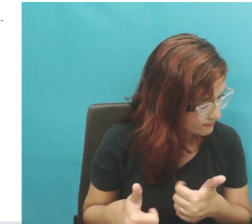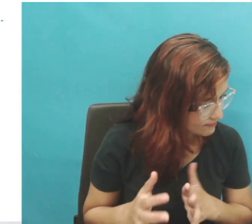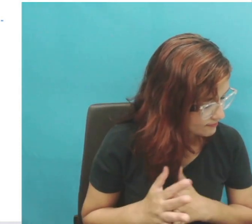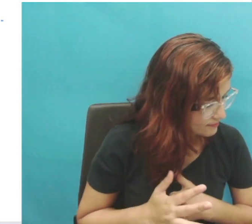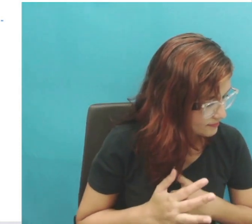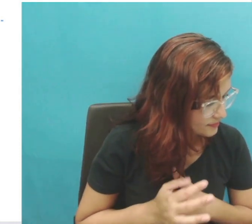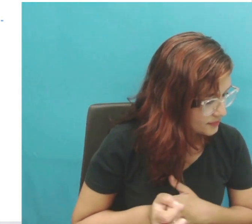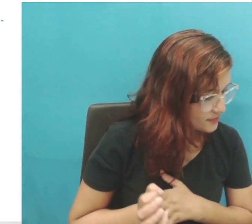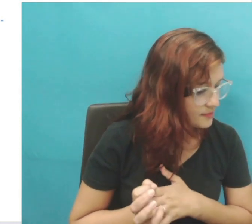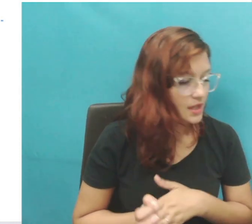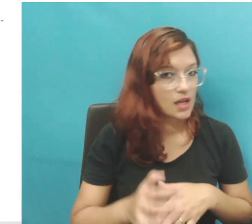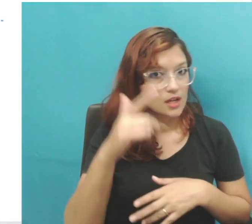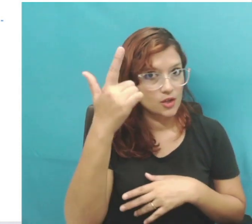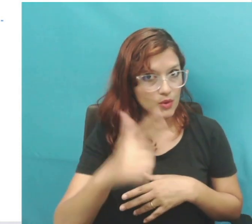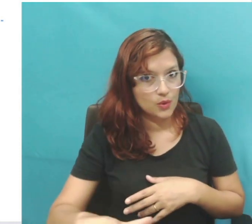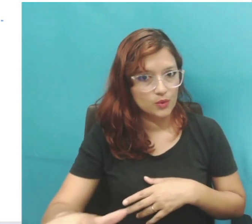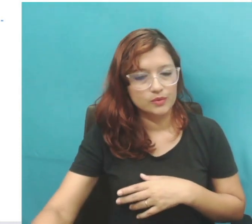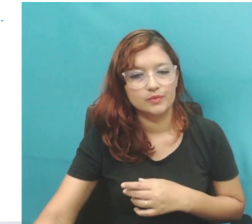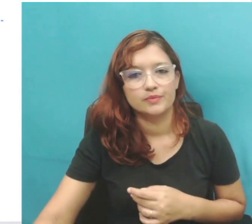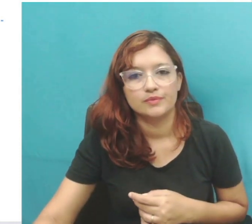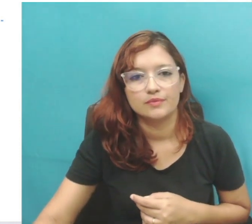nas. Certo?